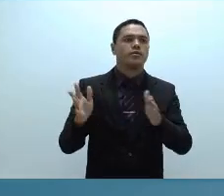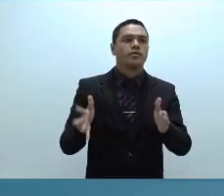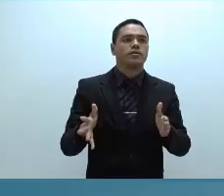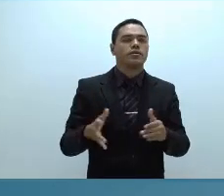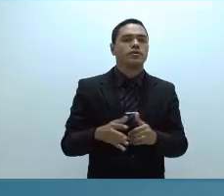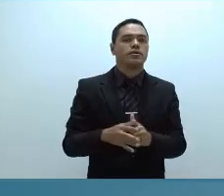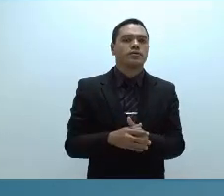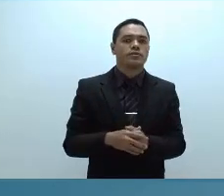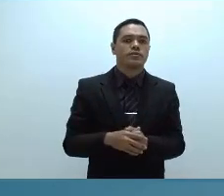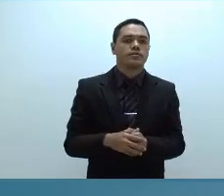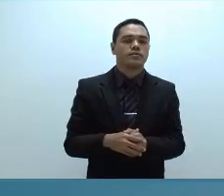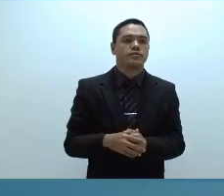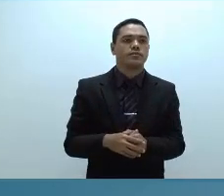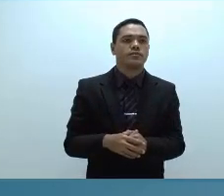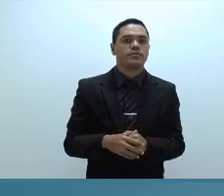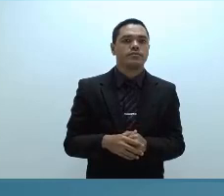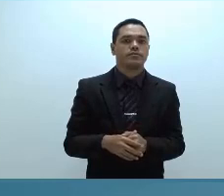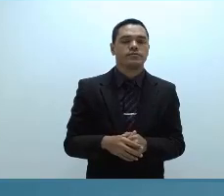dizendo que